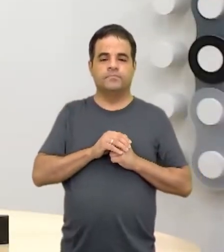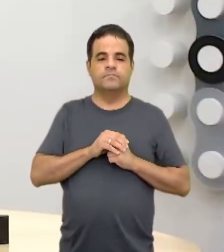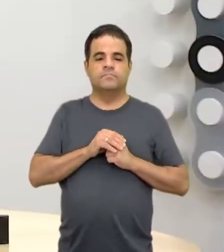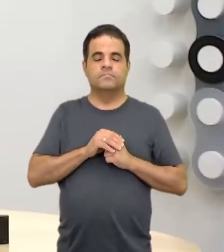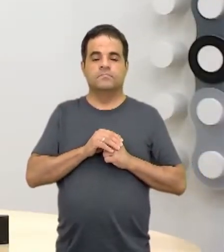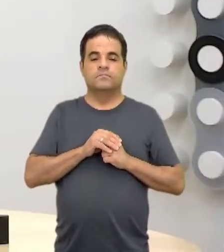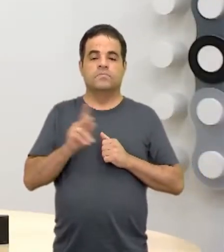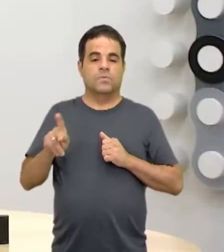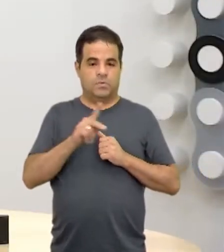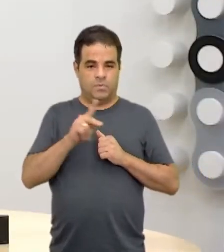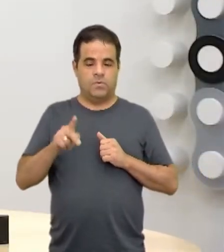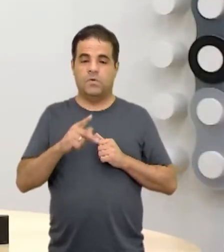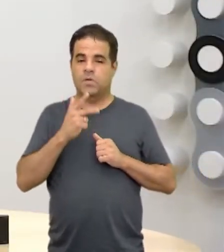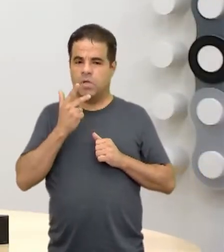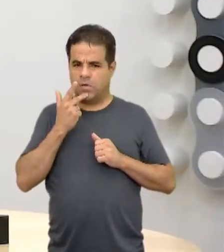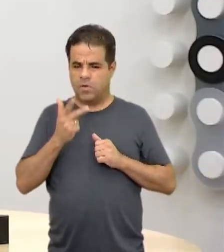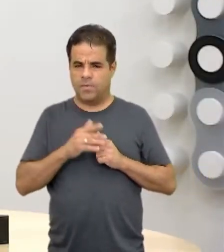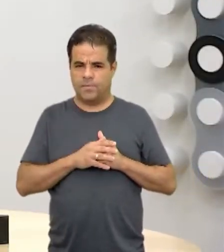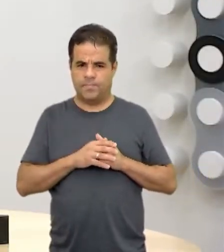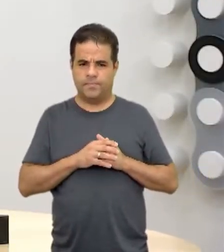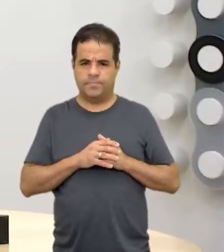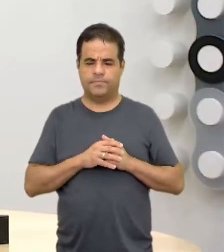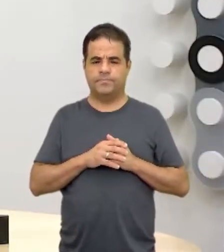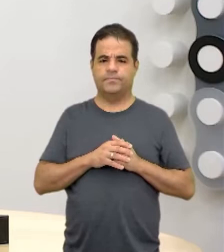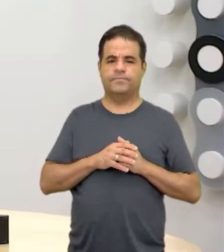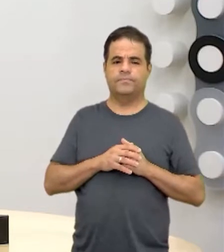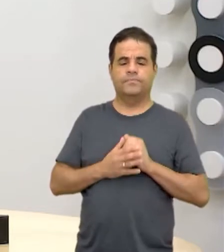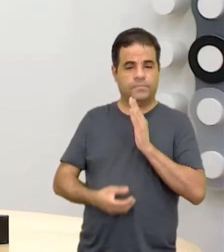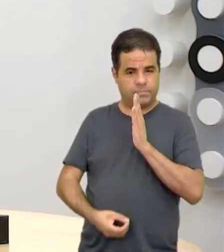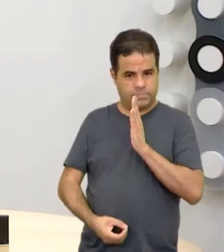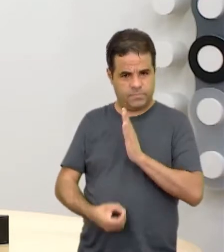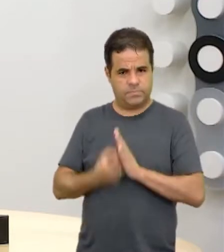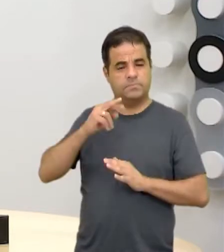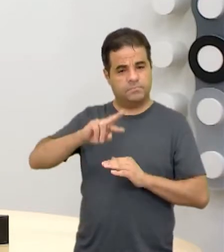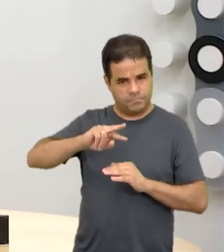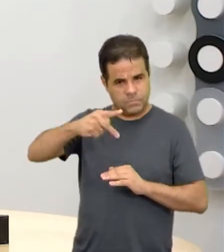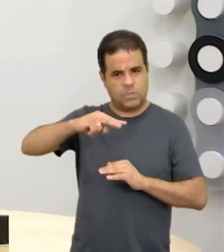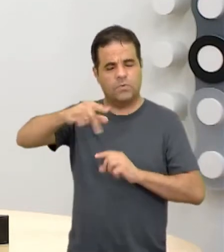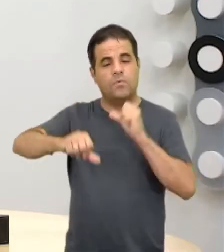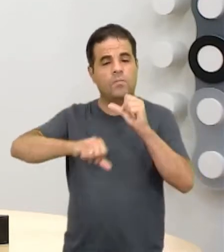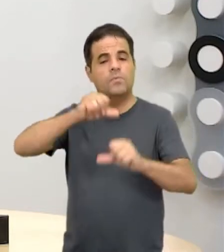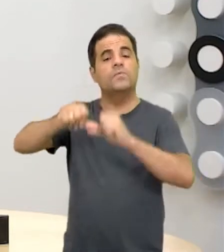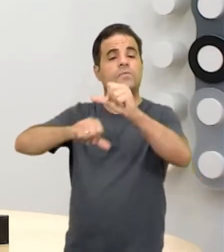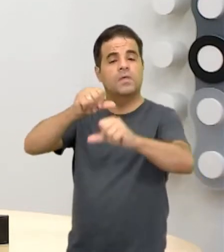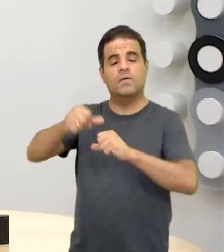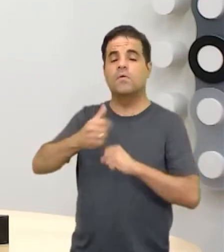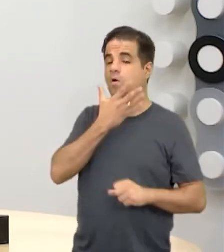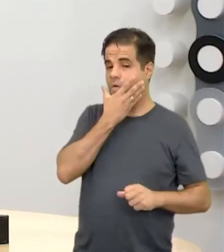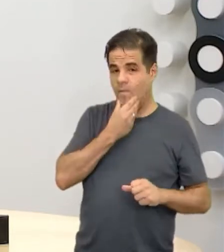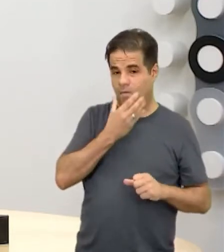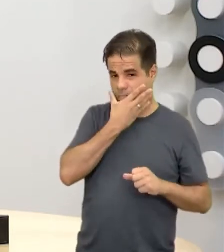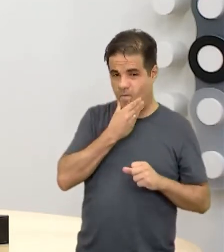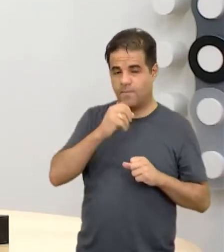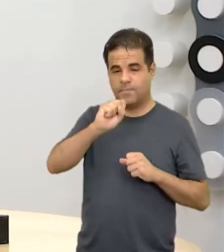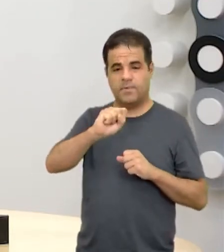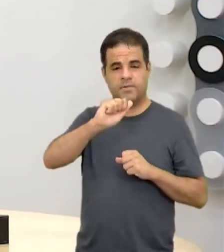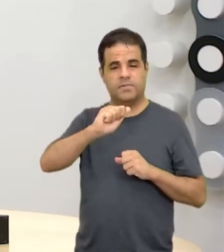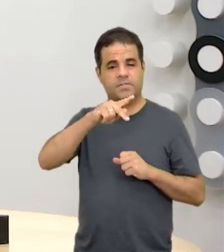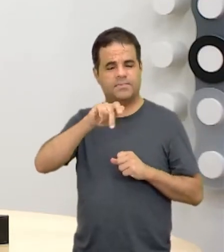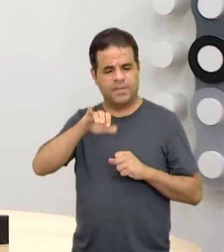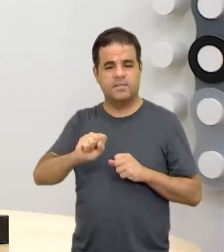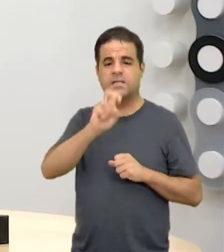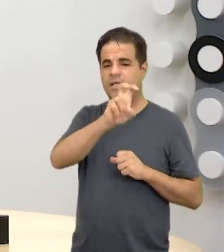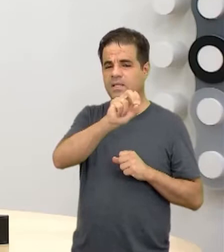sobre o professor Anjo colocou o Australopithecus gerou o Homo erectus, que gerou o Homo de Neandertal, e o Homo sapiens há 500